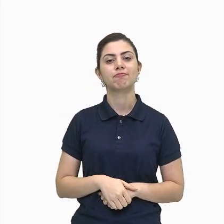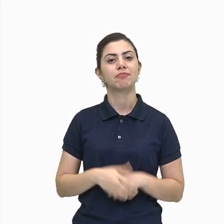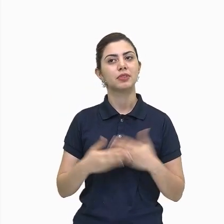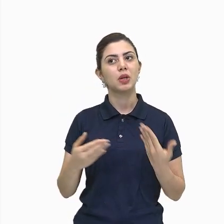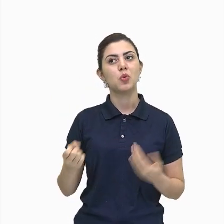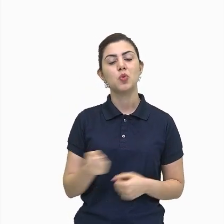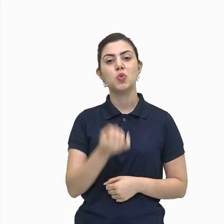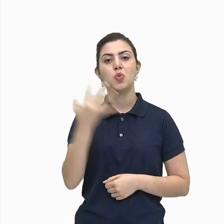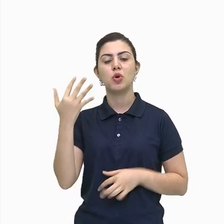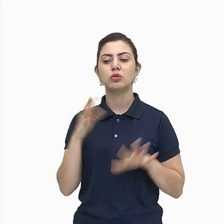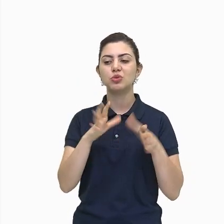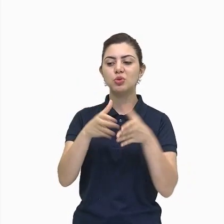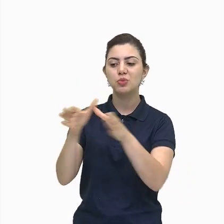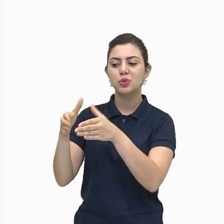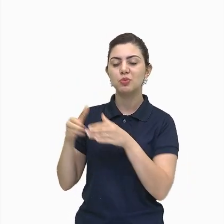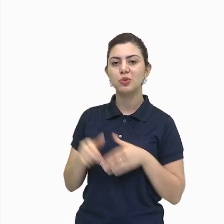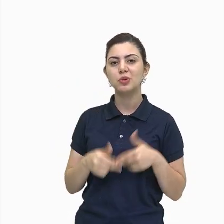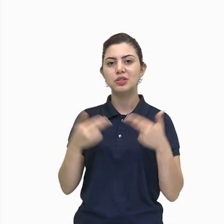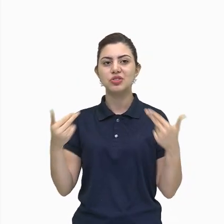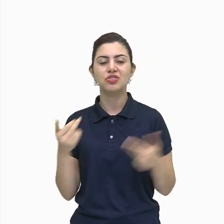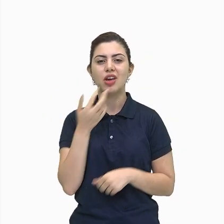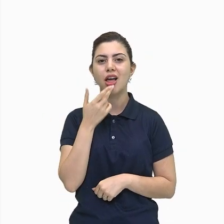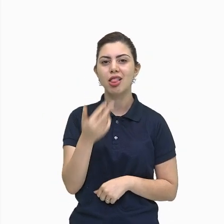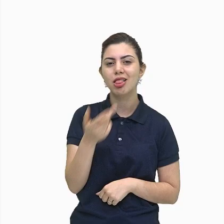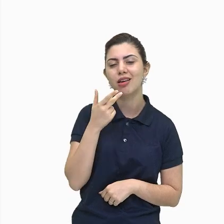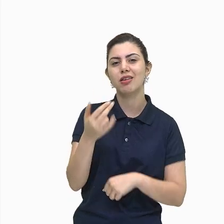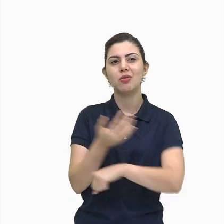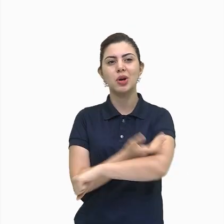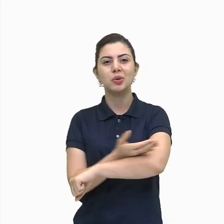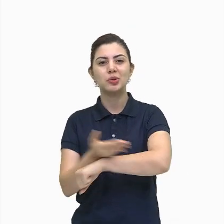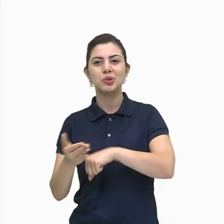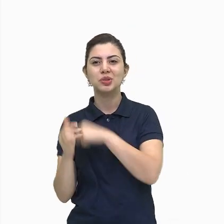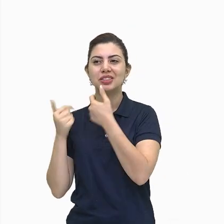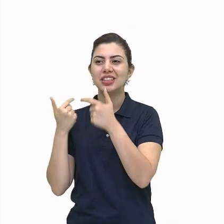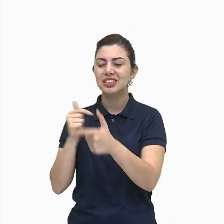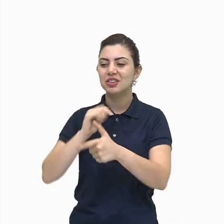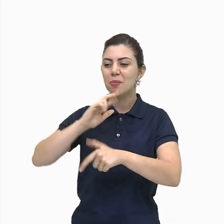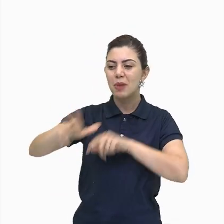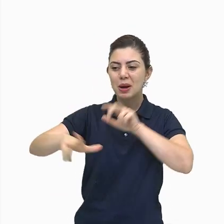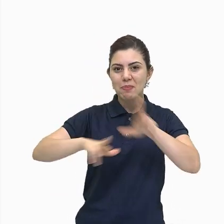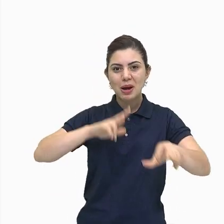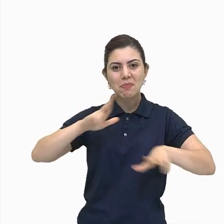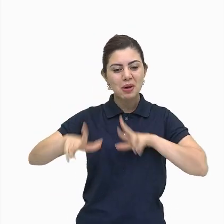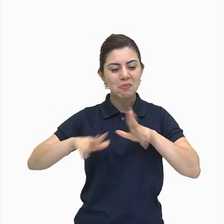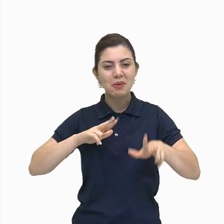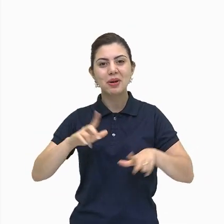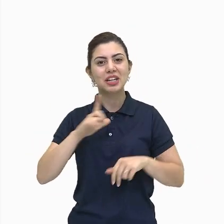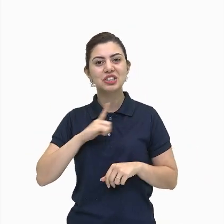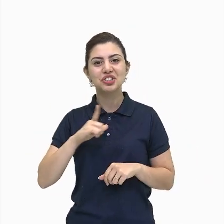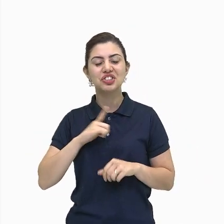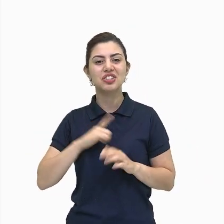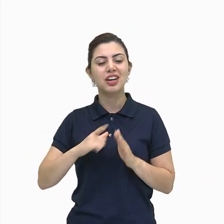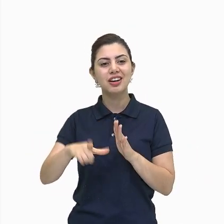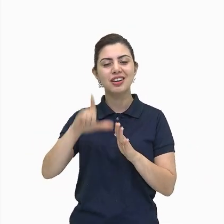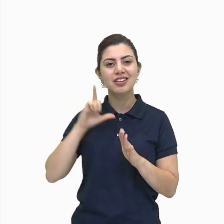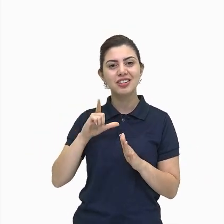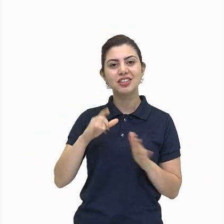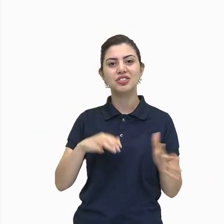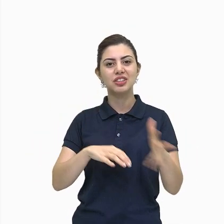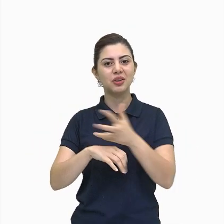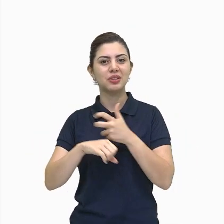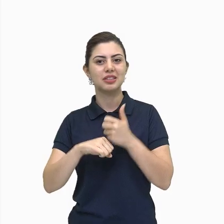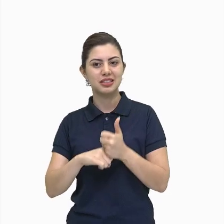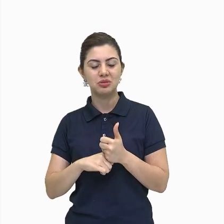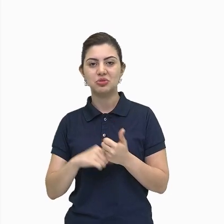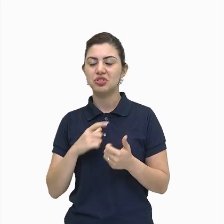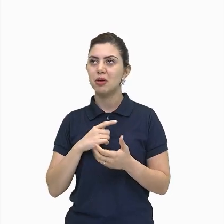quantas etnias, línguas, costumes e tradições diferentes existiam antes do processo de colonização? Com